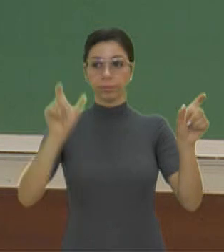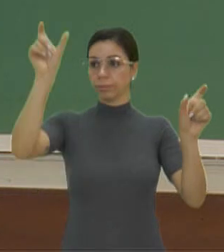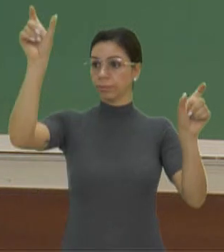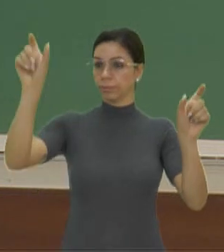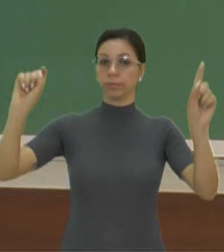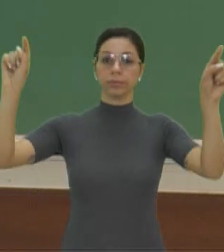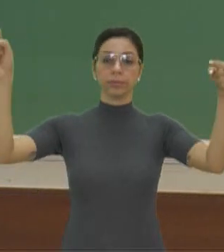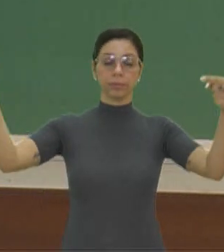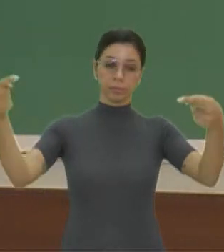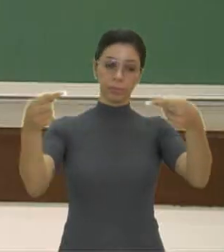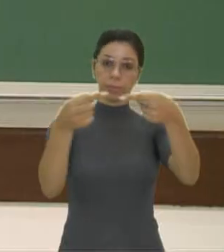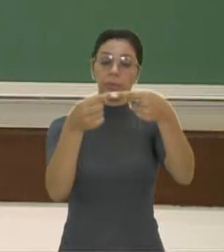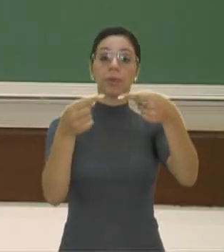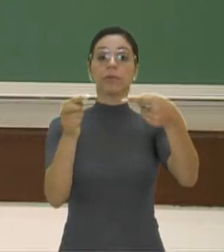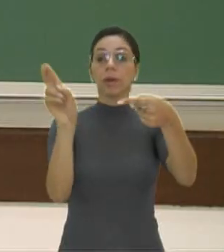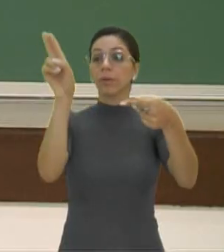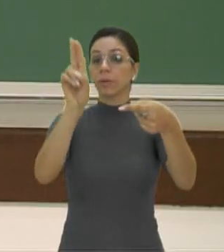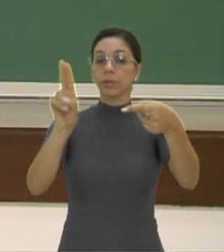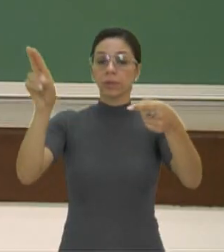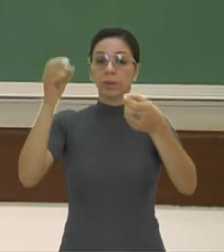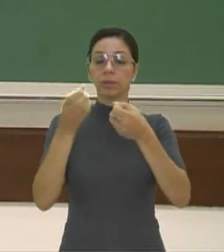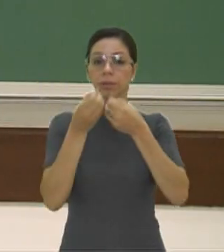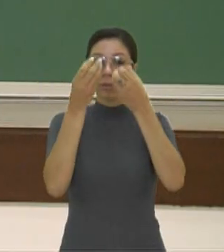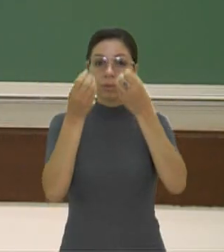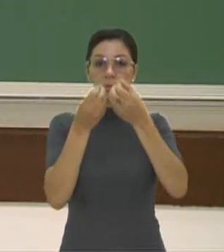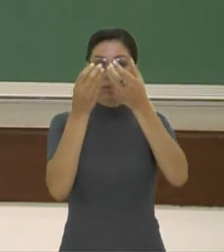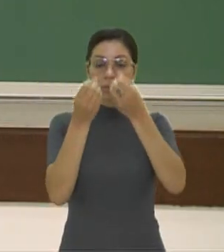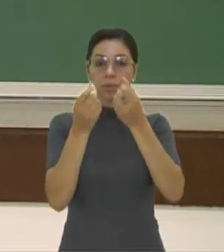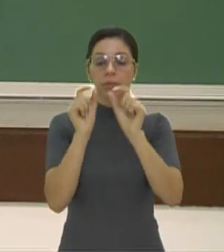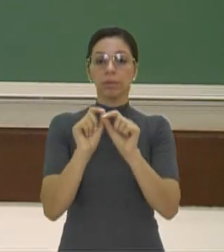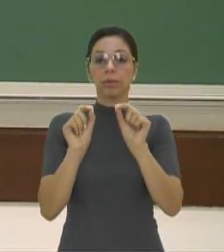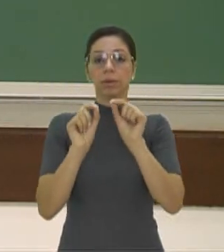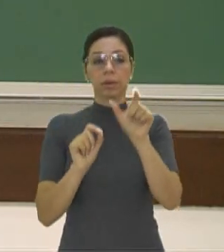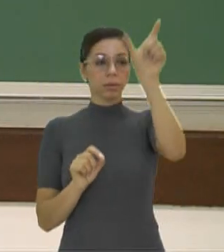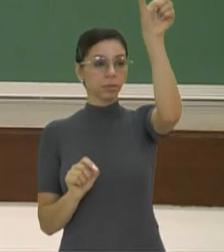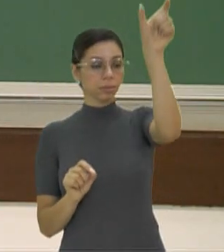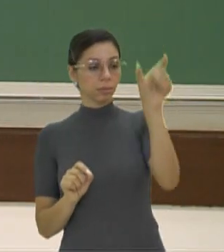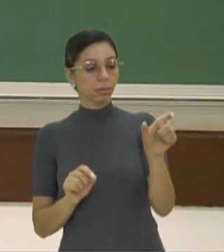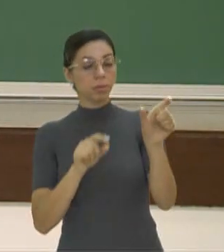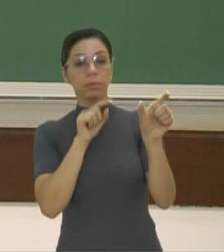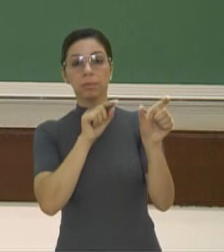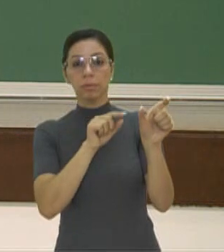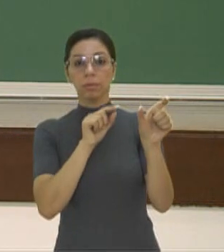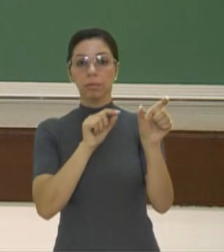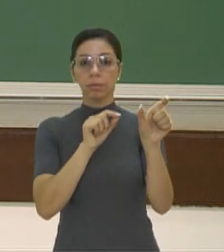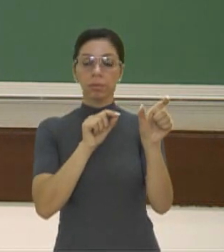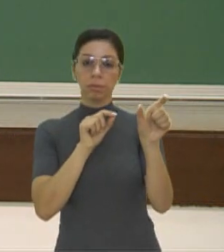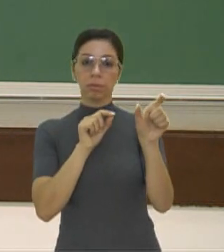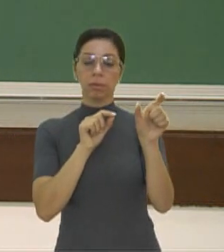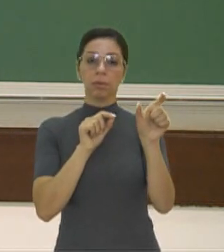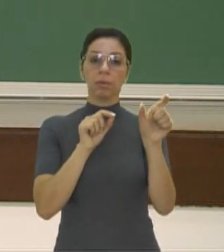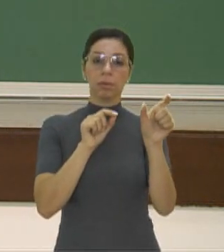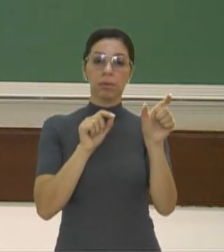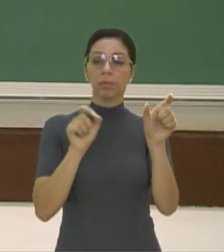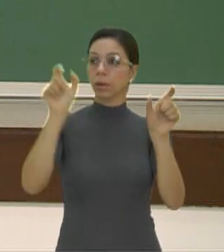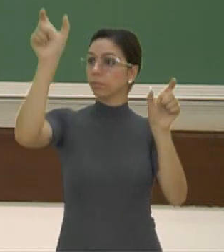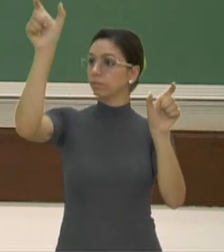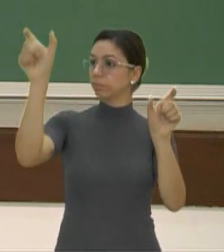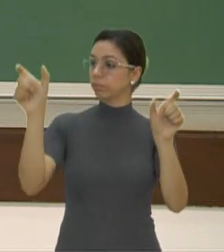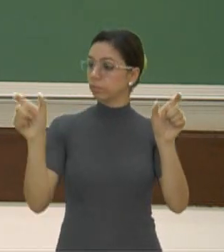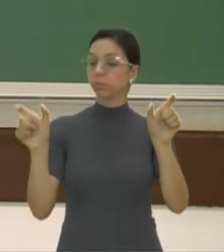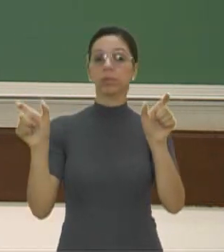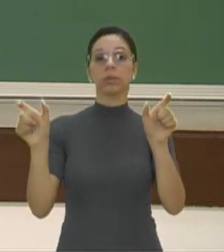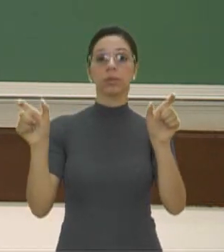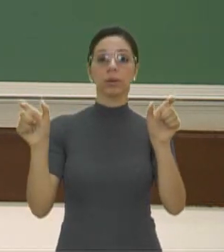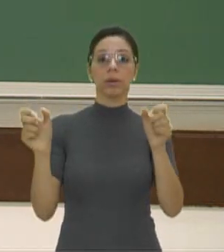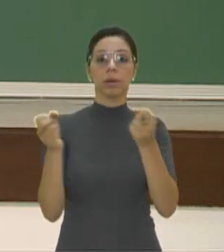vamos usar essas informações que estão na coluna da esquerda para completar as duas frases. Nós temos aqui